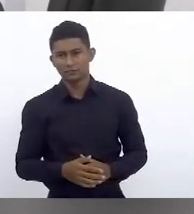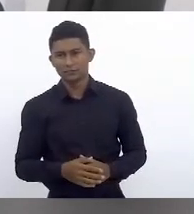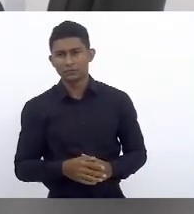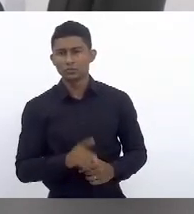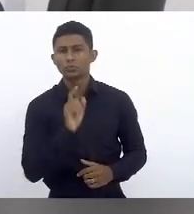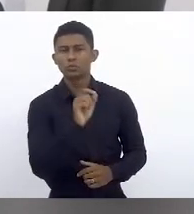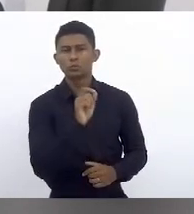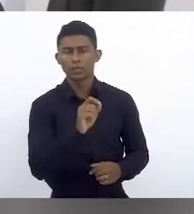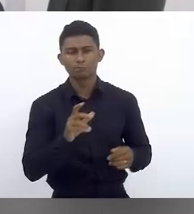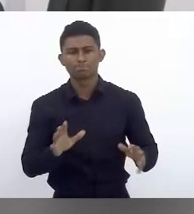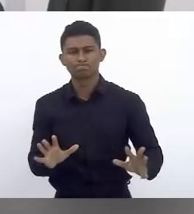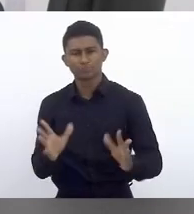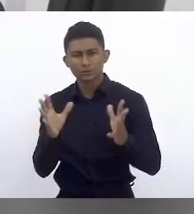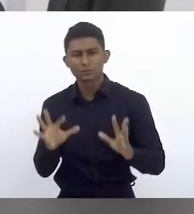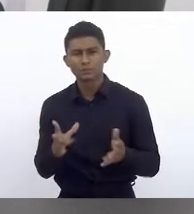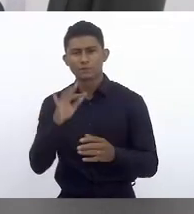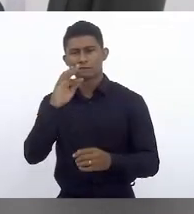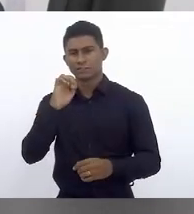incentivo fiscal.